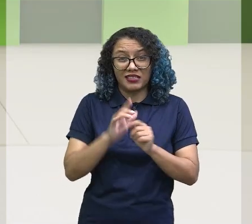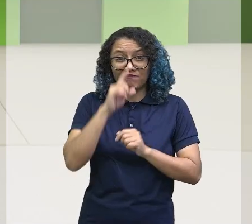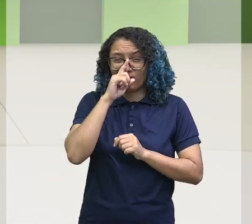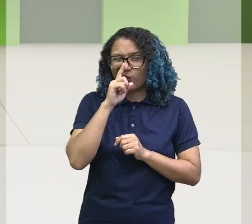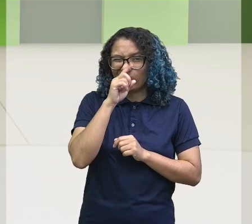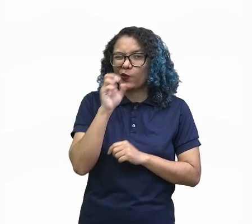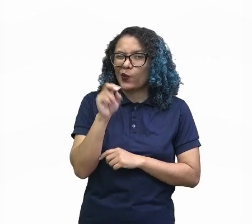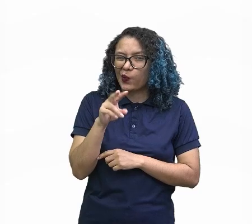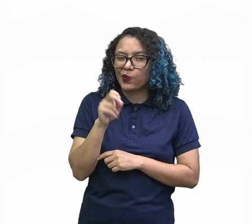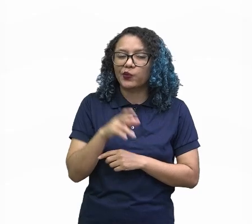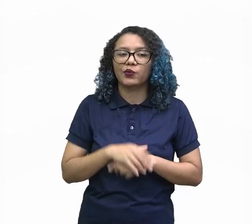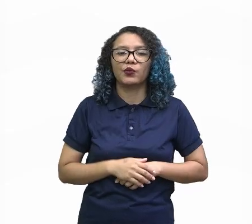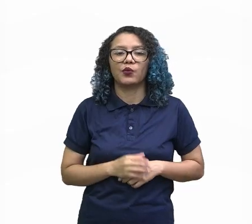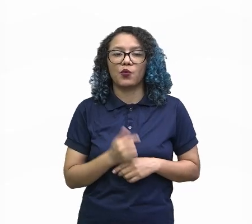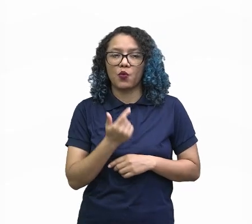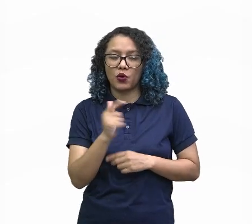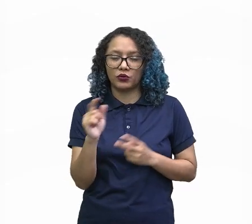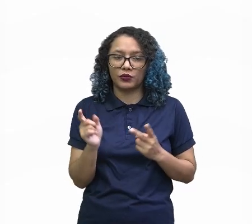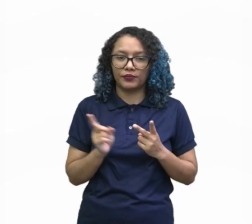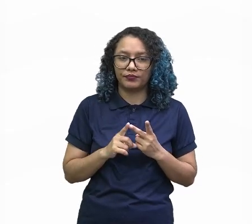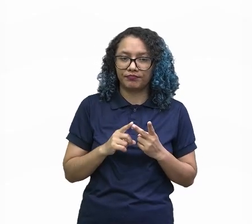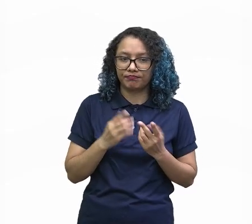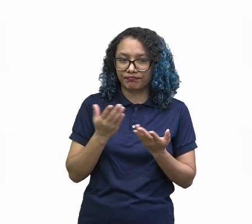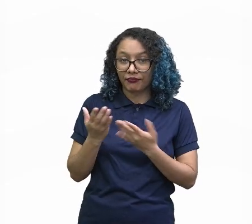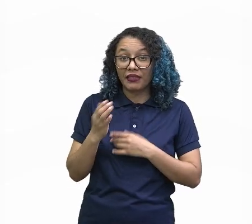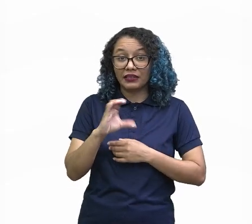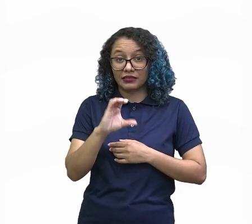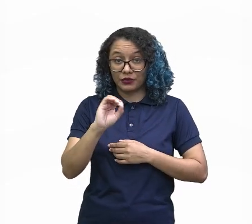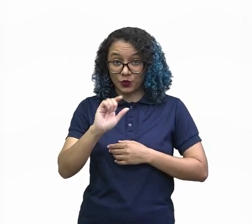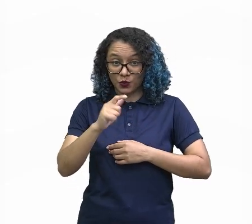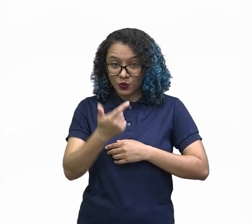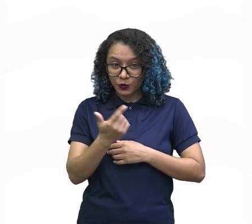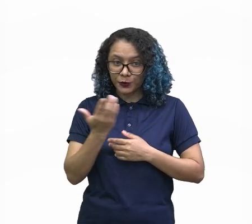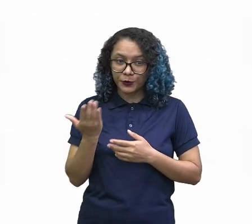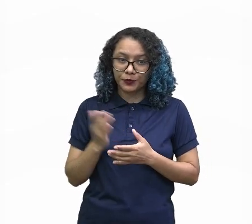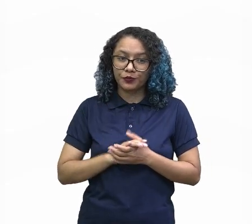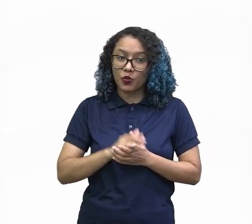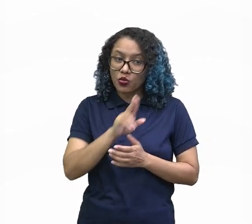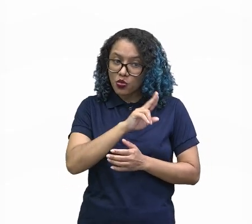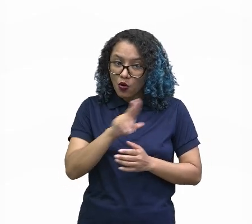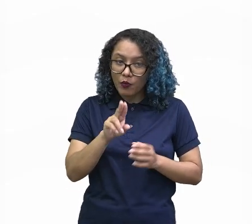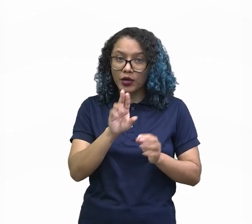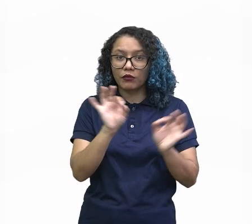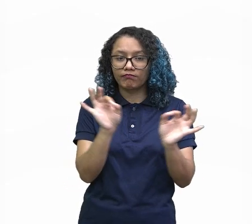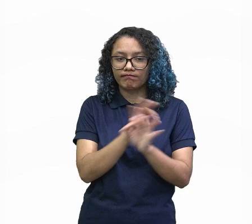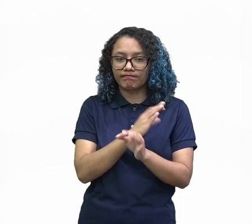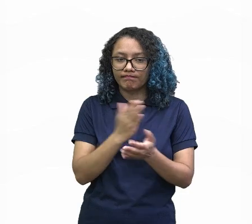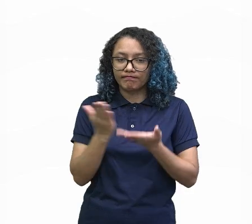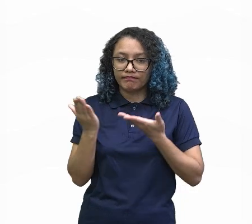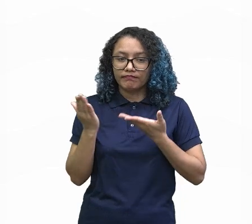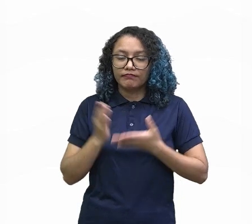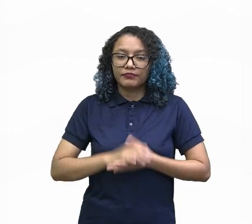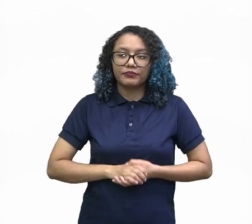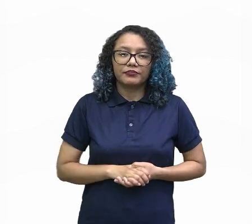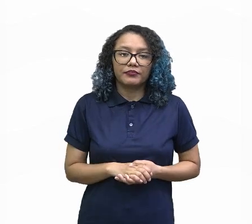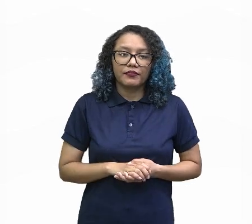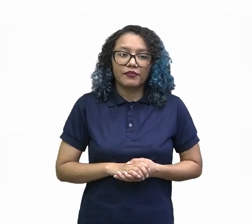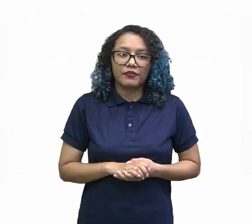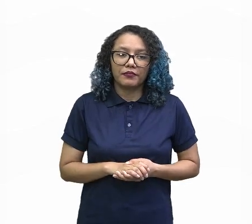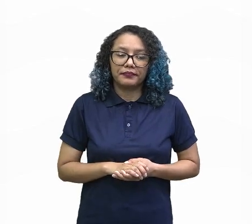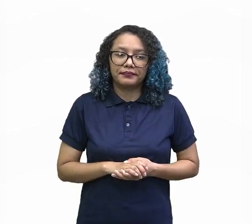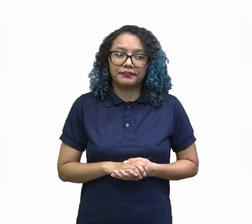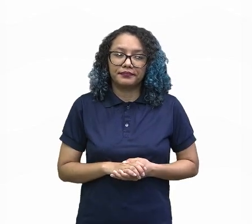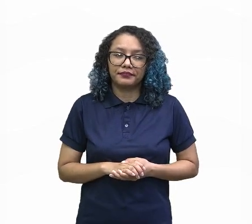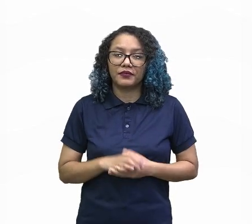observar. O outro que a gente vai observar é o dióxido de carbono, representado aí pela sigla CO2. Dióxido,